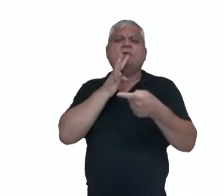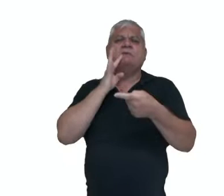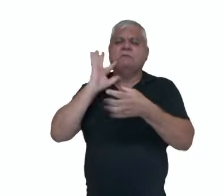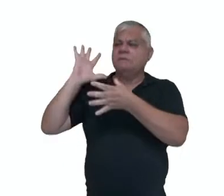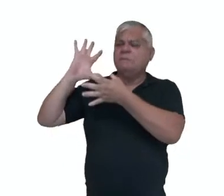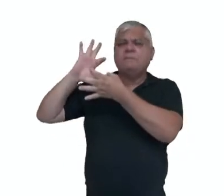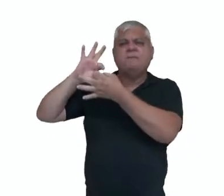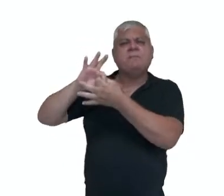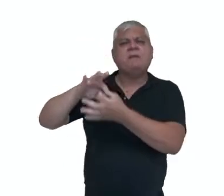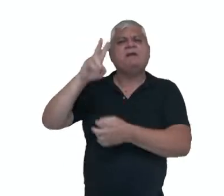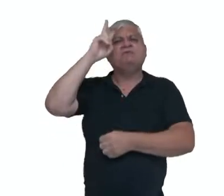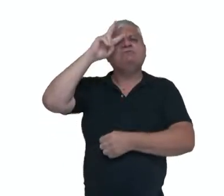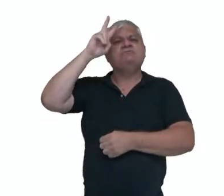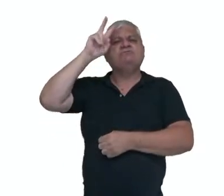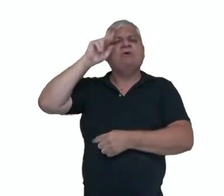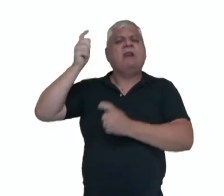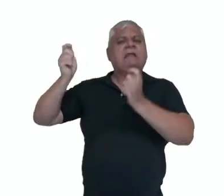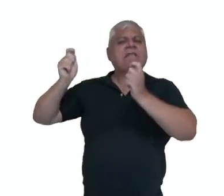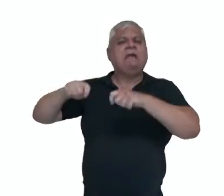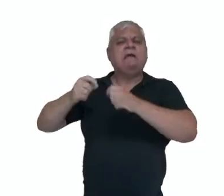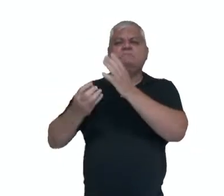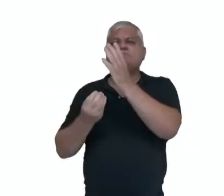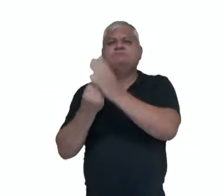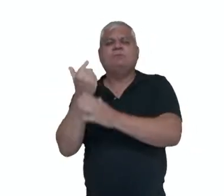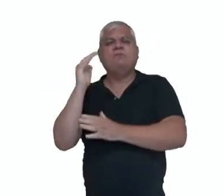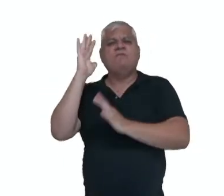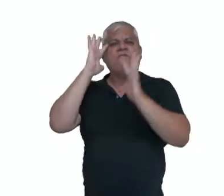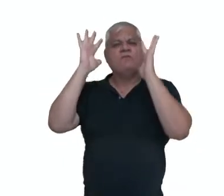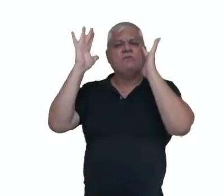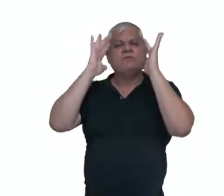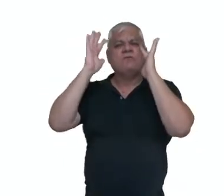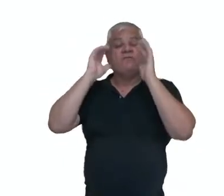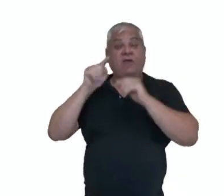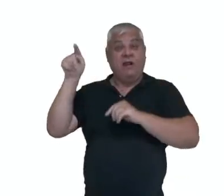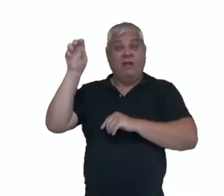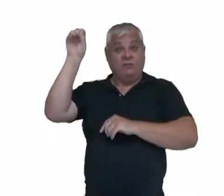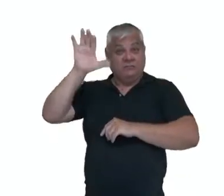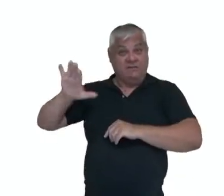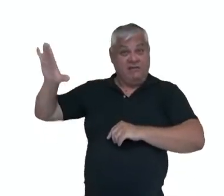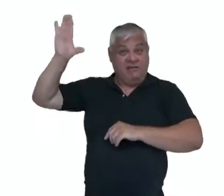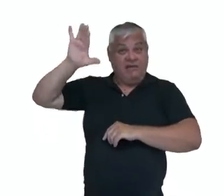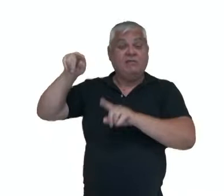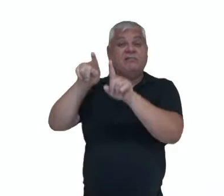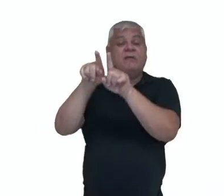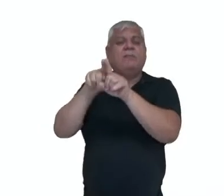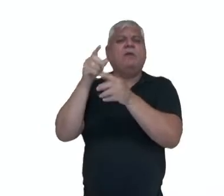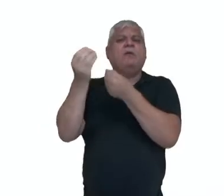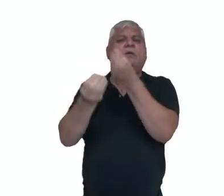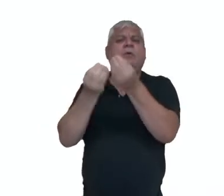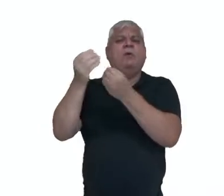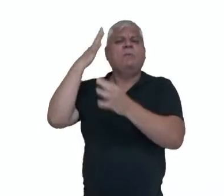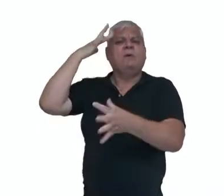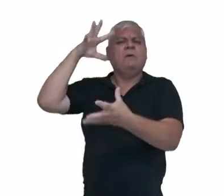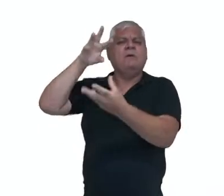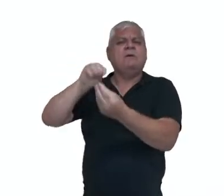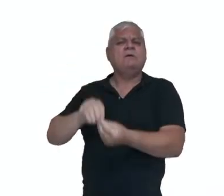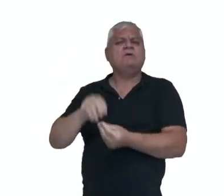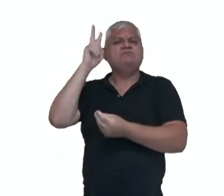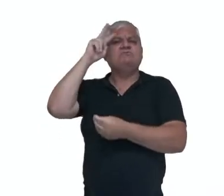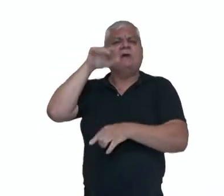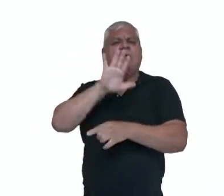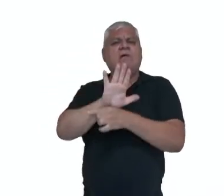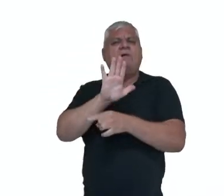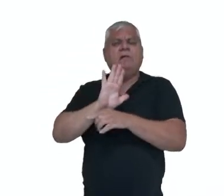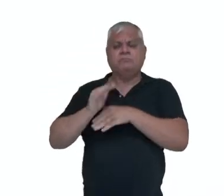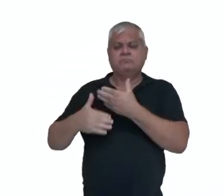condições históricas que possibilitaram o surgimento da filosofia ocidental e compreender como as condições históricas contribuíram